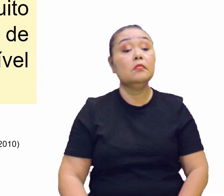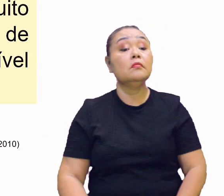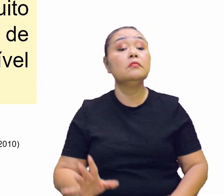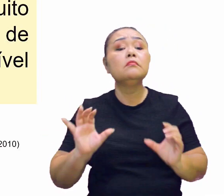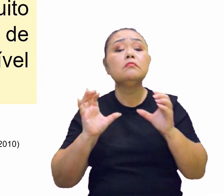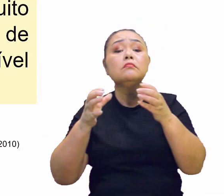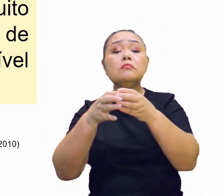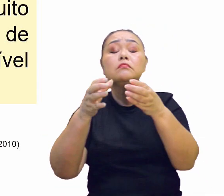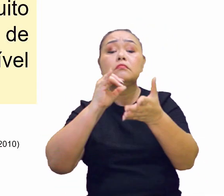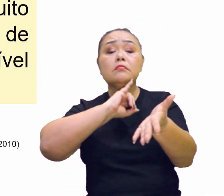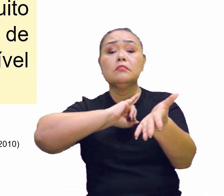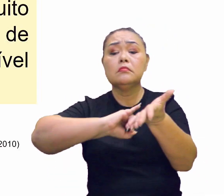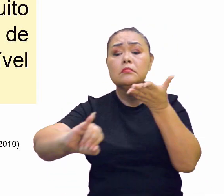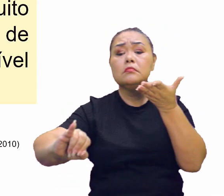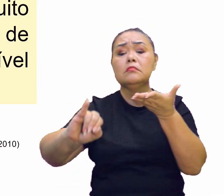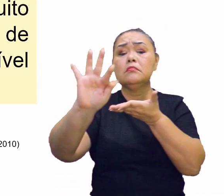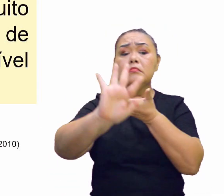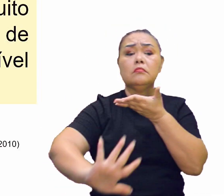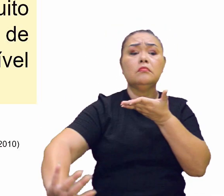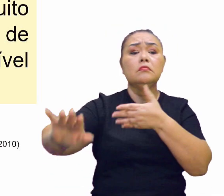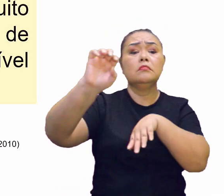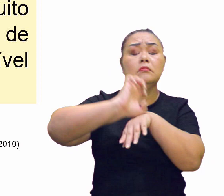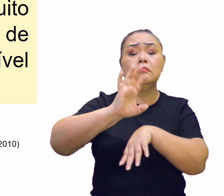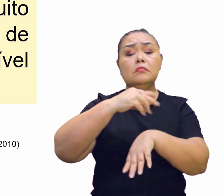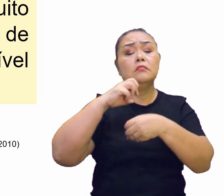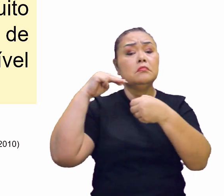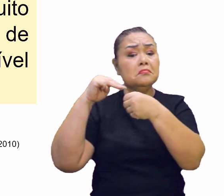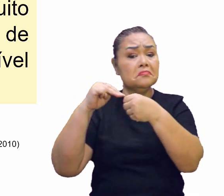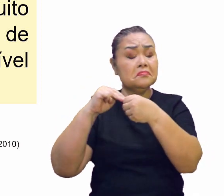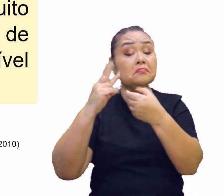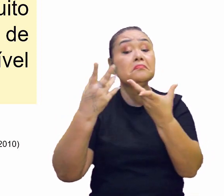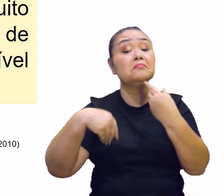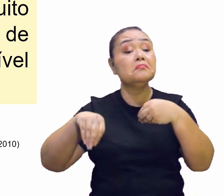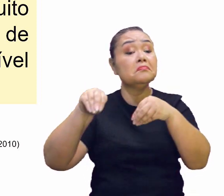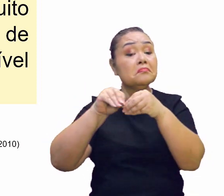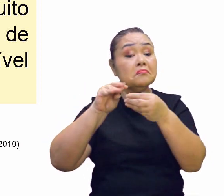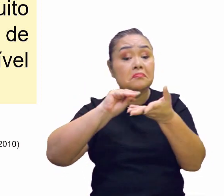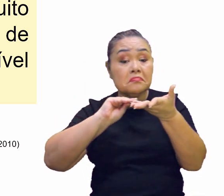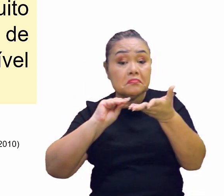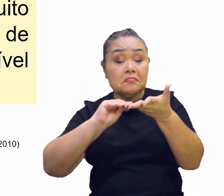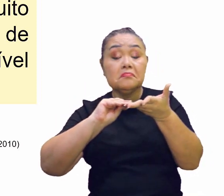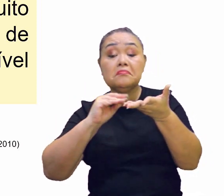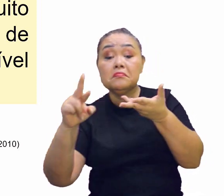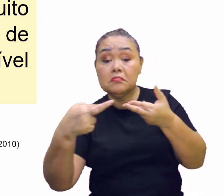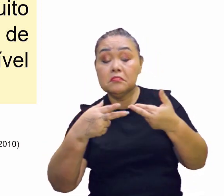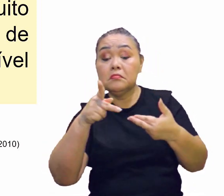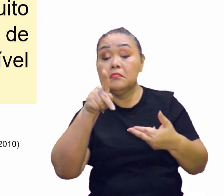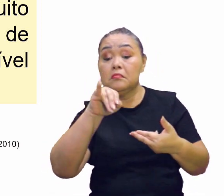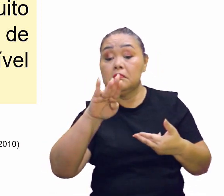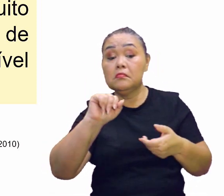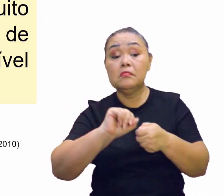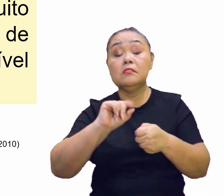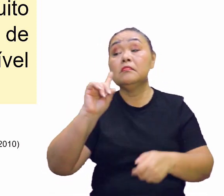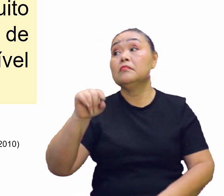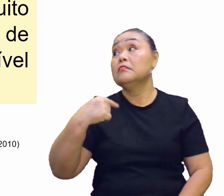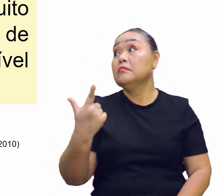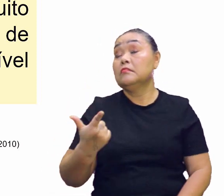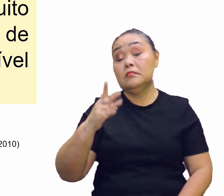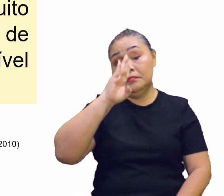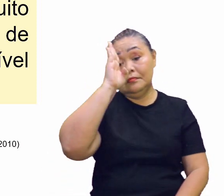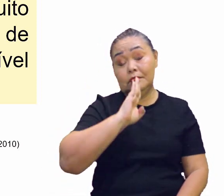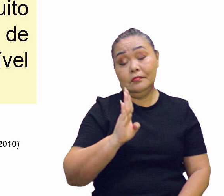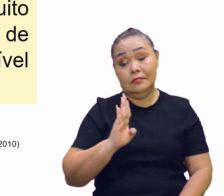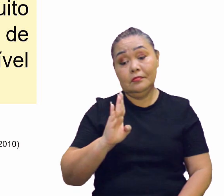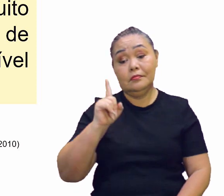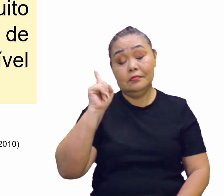Conjunto de todos os impostos federais, estaduais e municipais também tem uma participação expressiva em relação ao PIB. Ou seja, o